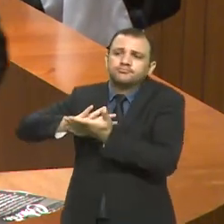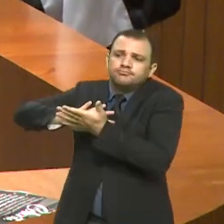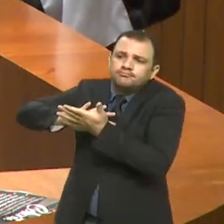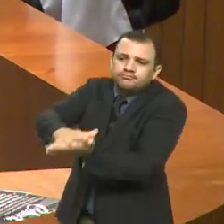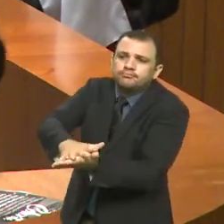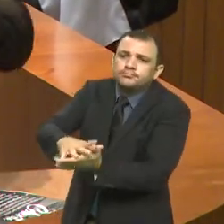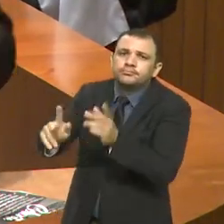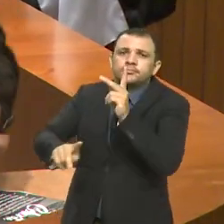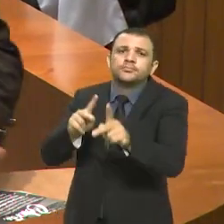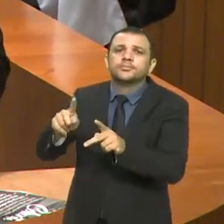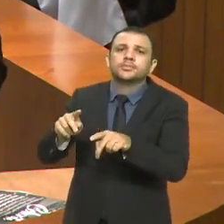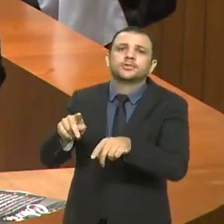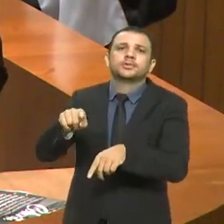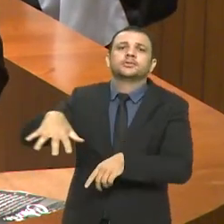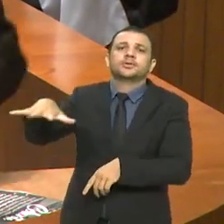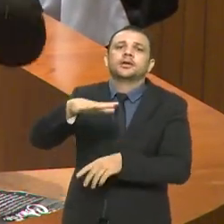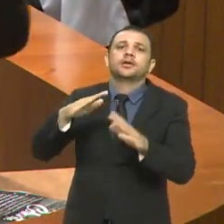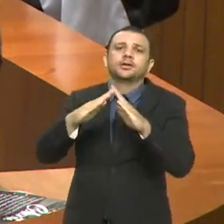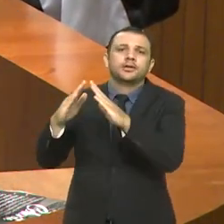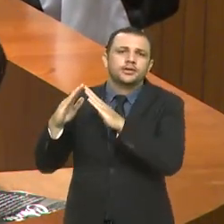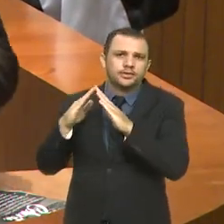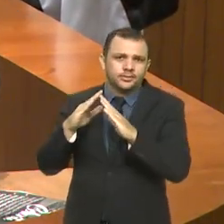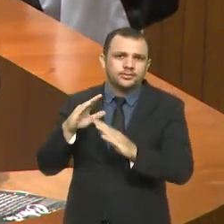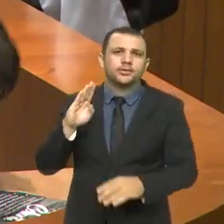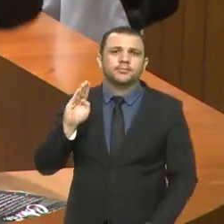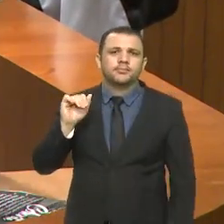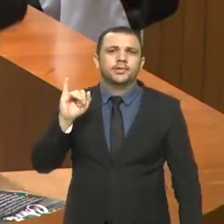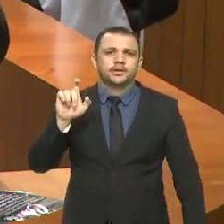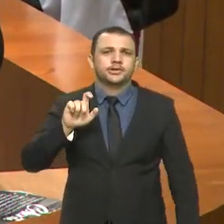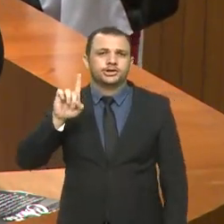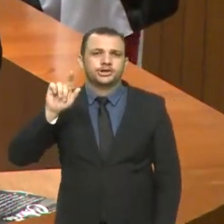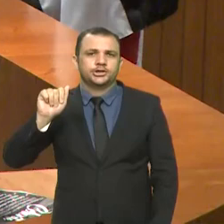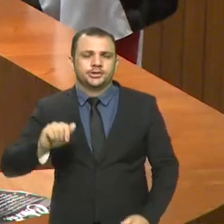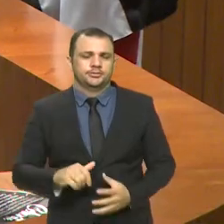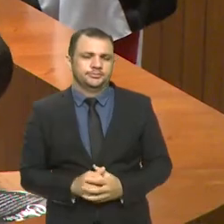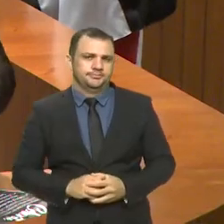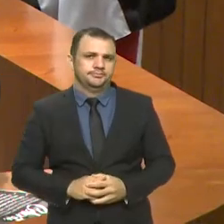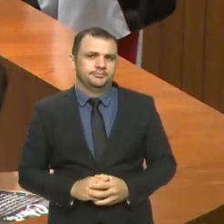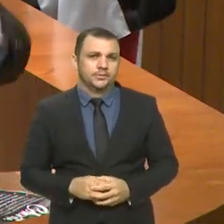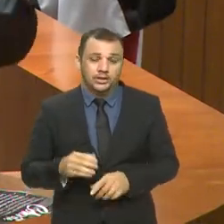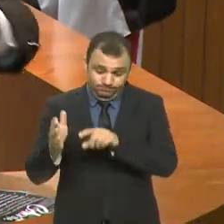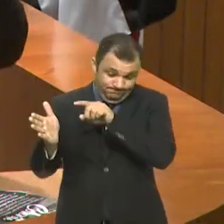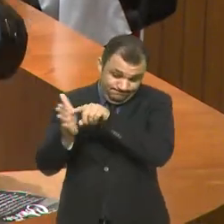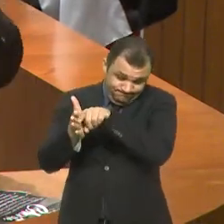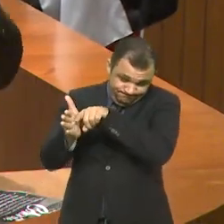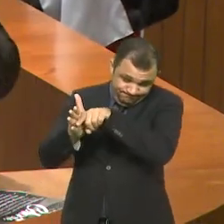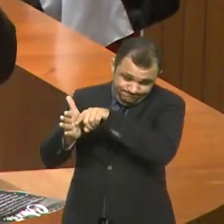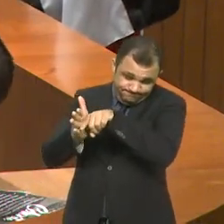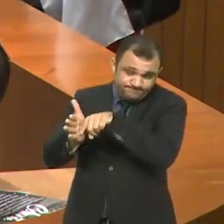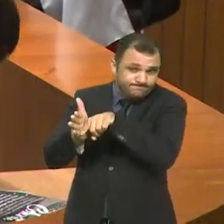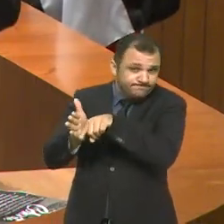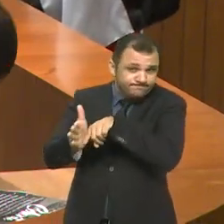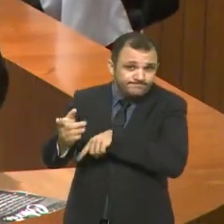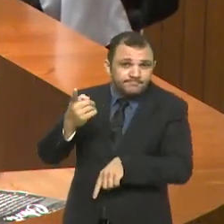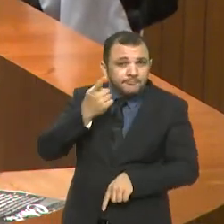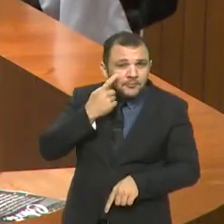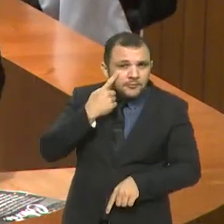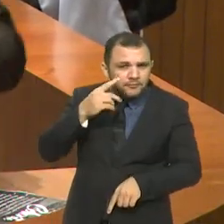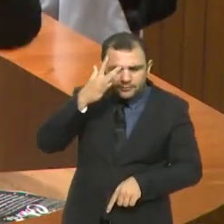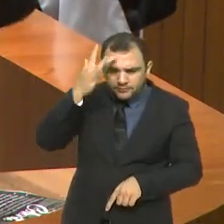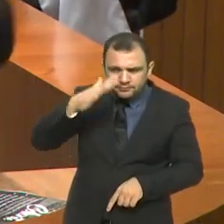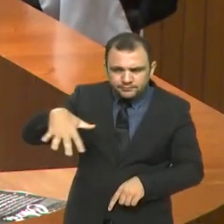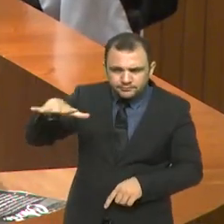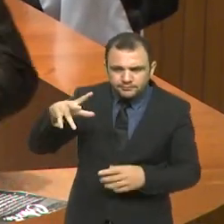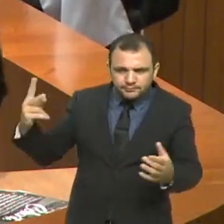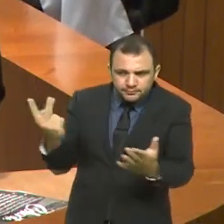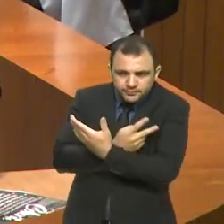Baixada Maranhense. Só tem um jeito, é com investigação, para que aqueles que erraram, aqueles que cometeram deslizes, possam ser